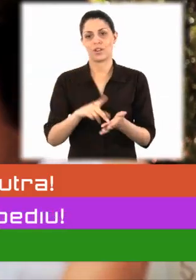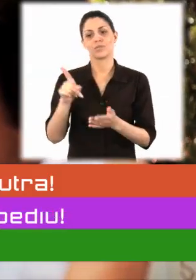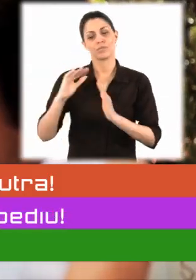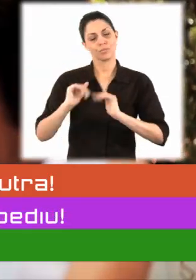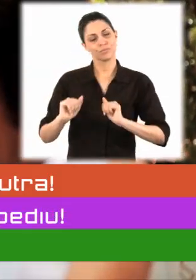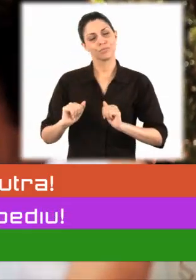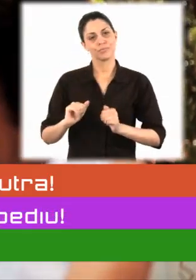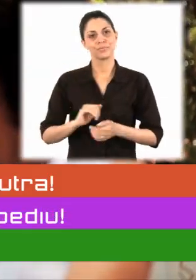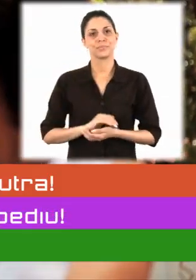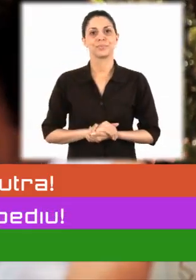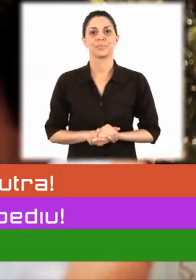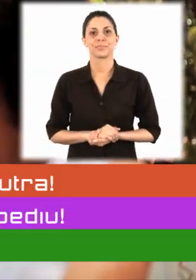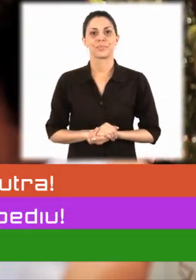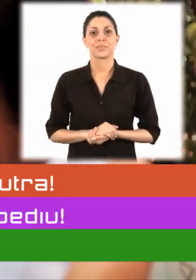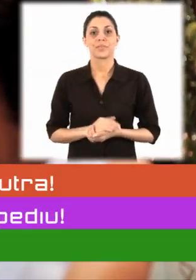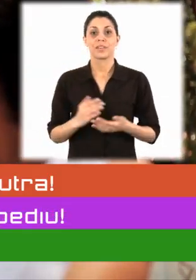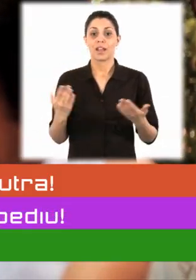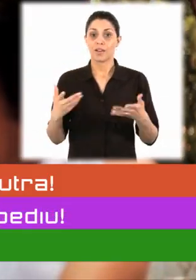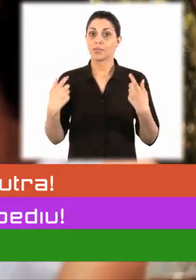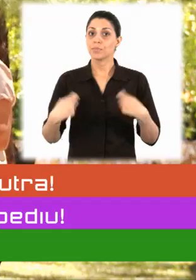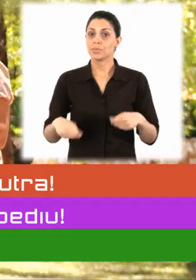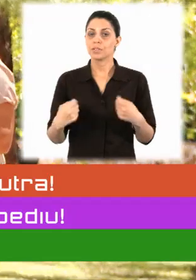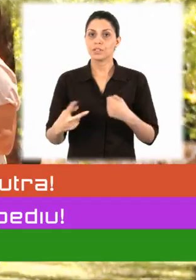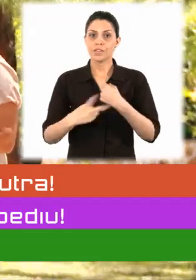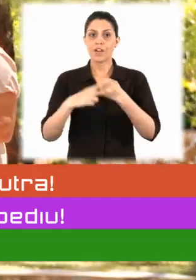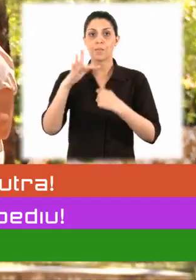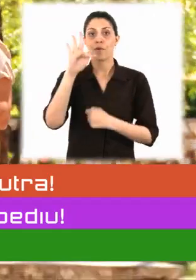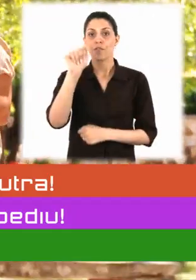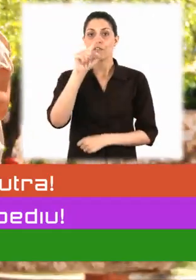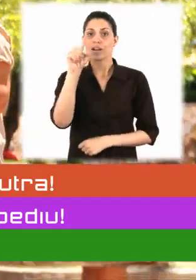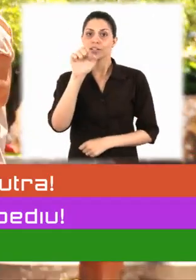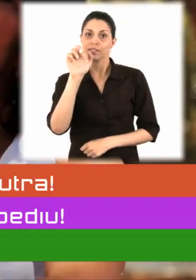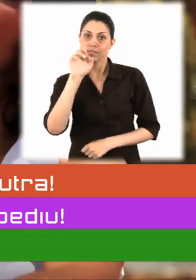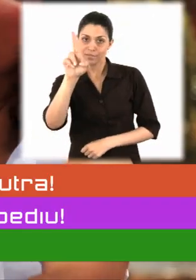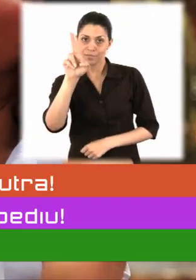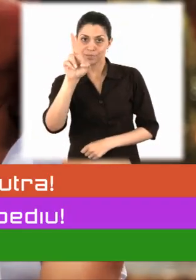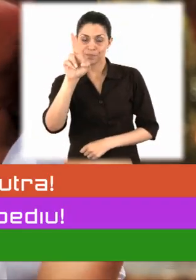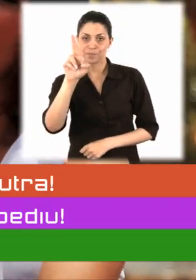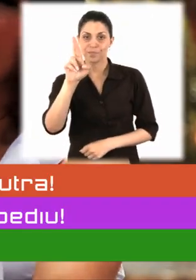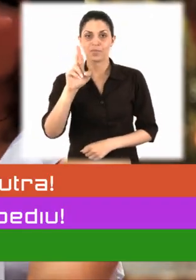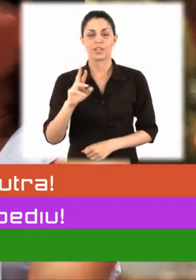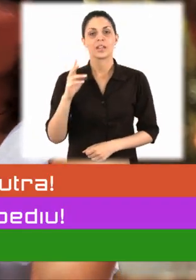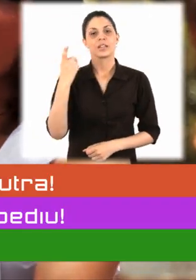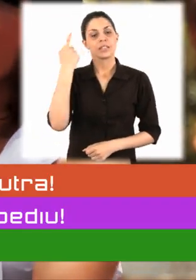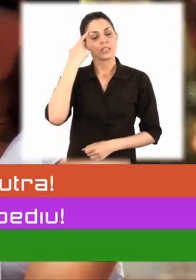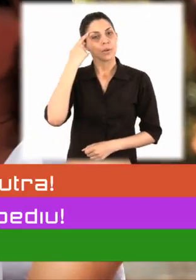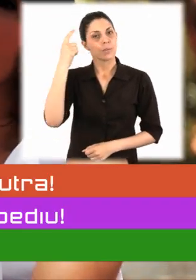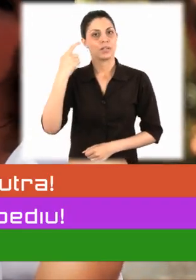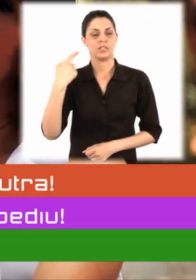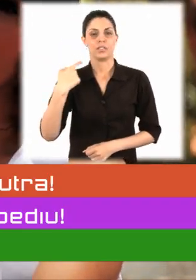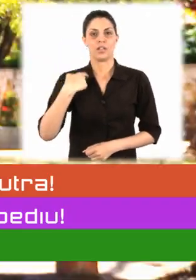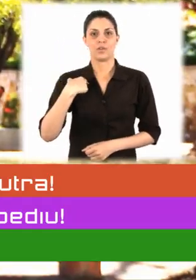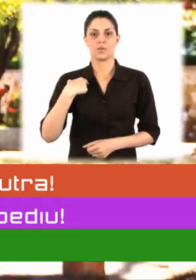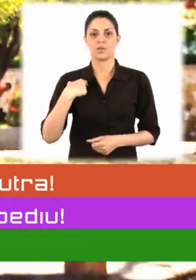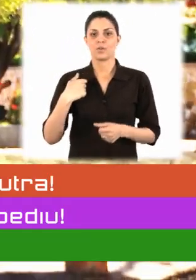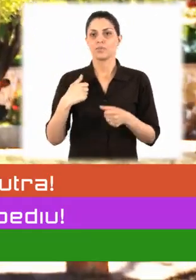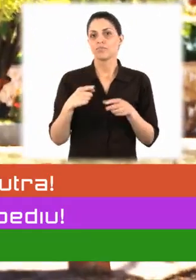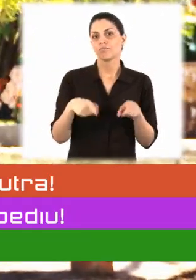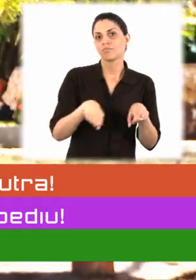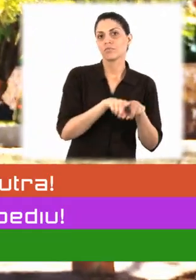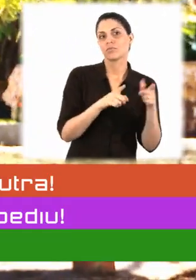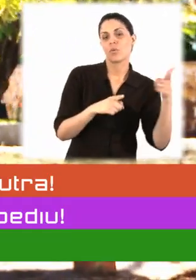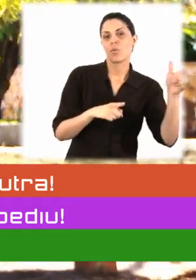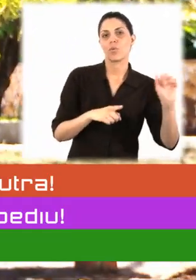Bem que me pediu. Agora ele precisa usar o verbo fazer. Não pense que eu estava com outra. Eu